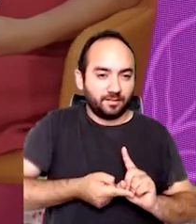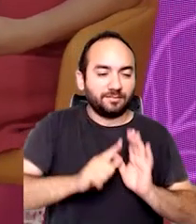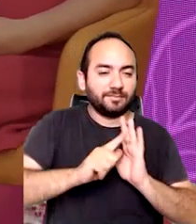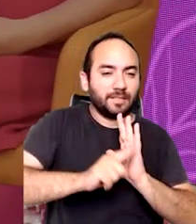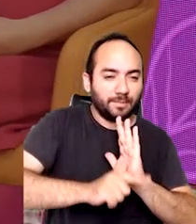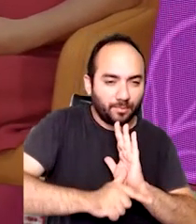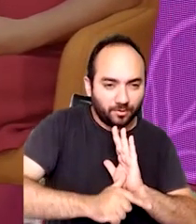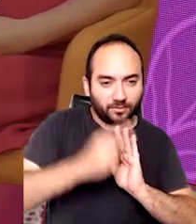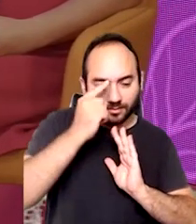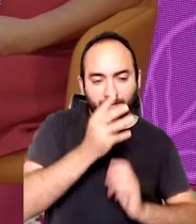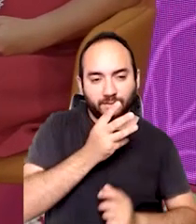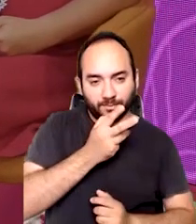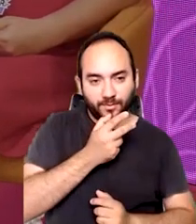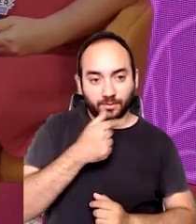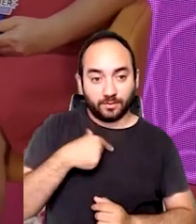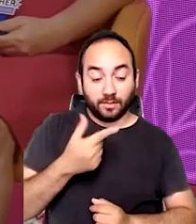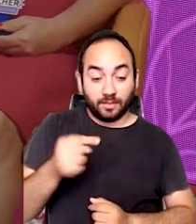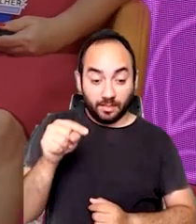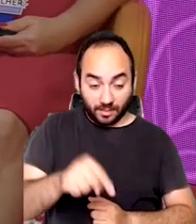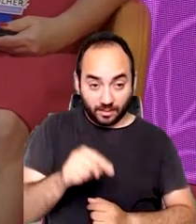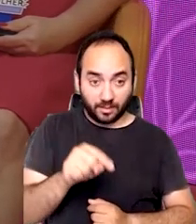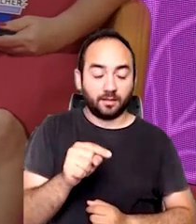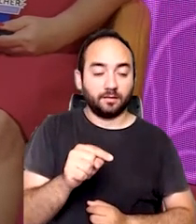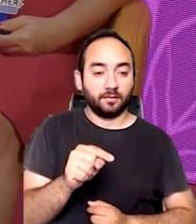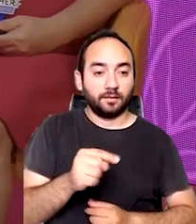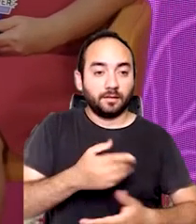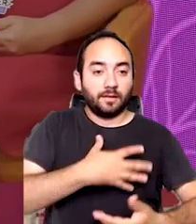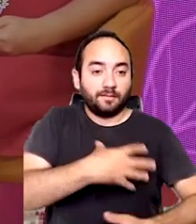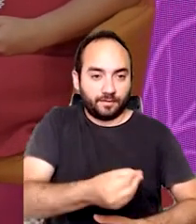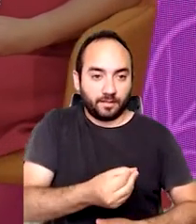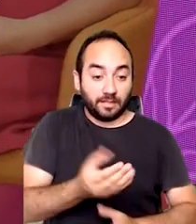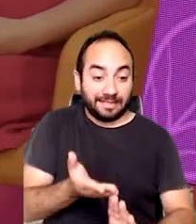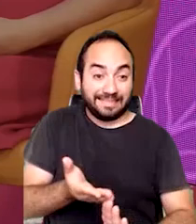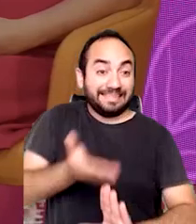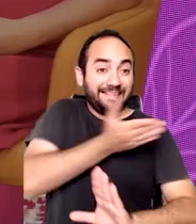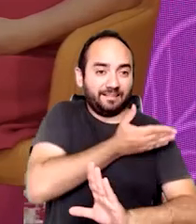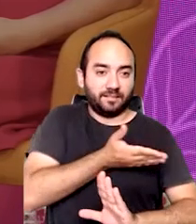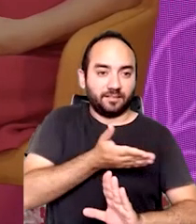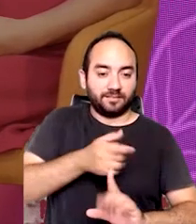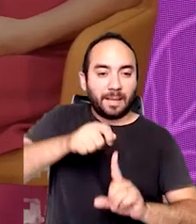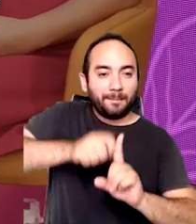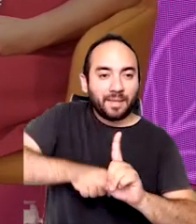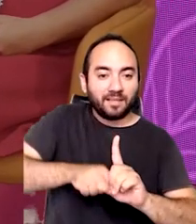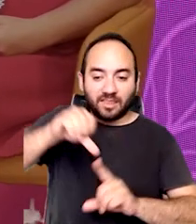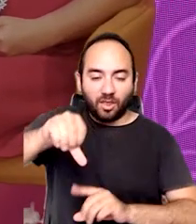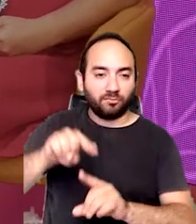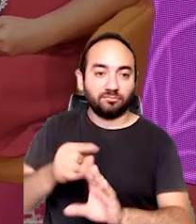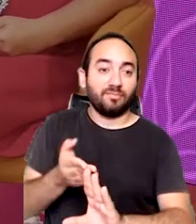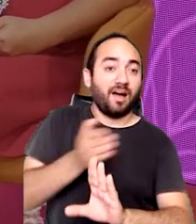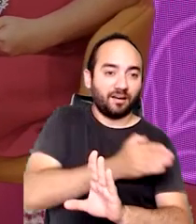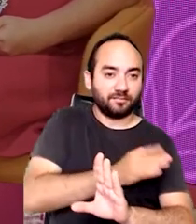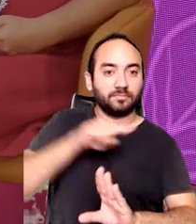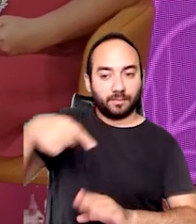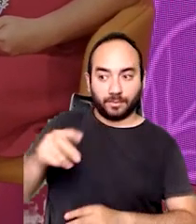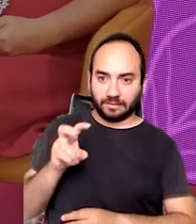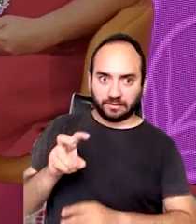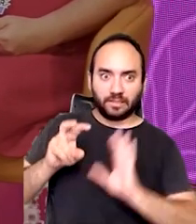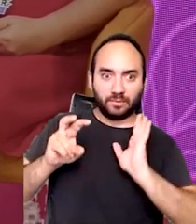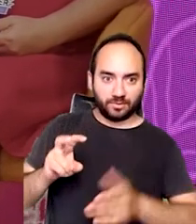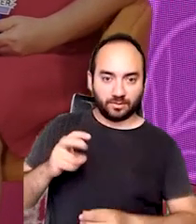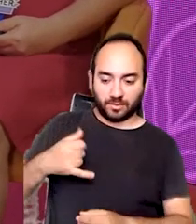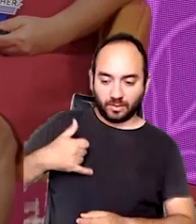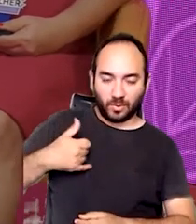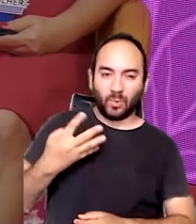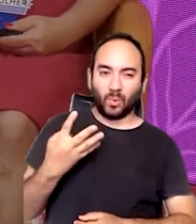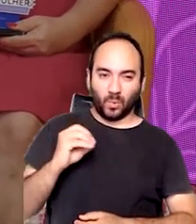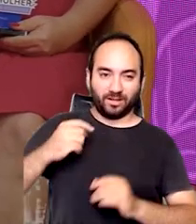minha A Laura é uma foi uma criança que nasceu prematura Extrema e depois de cinco fives né porque foi mãe